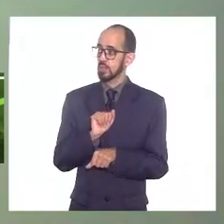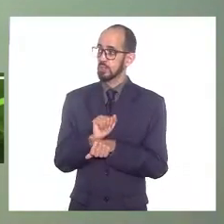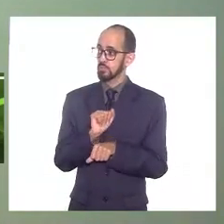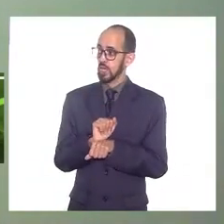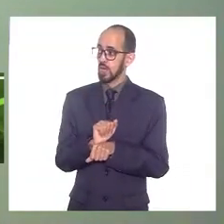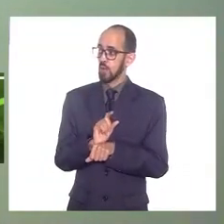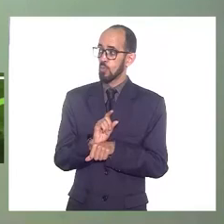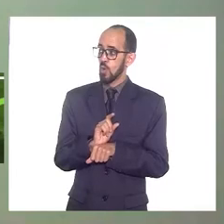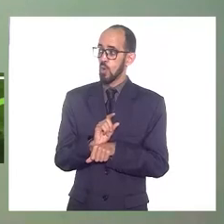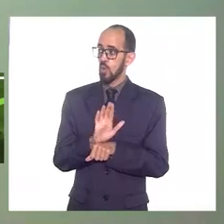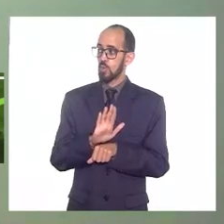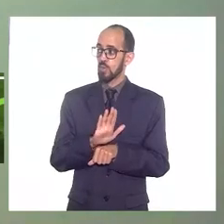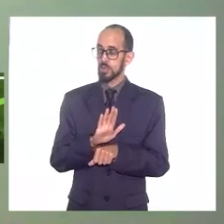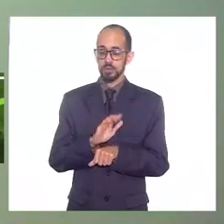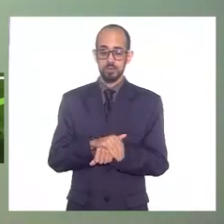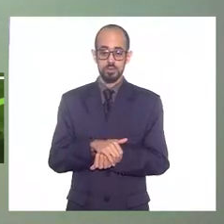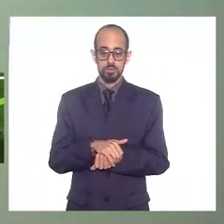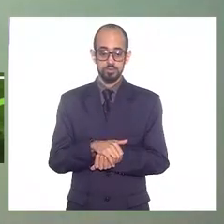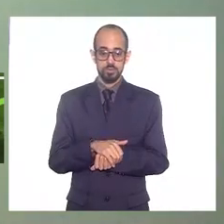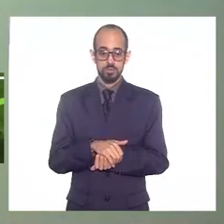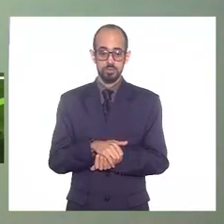guardar um pouco mais